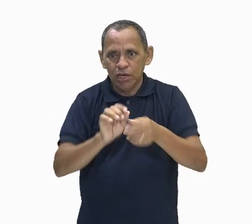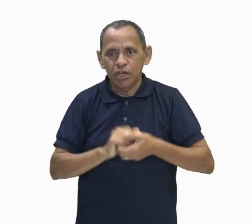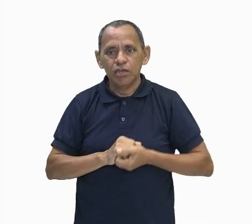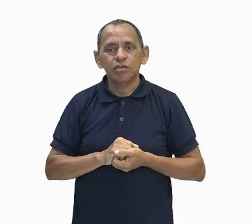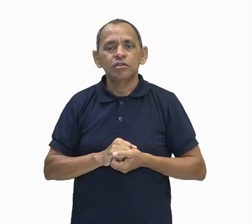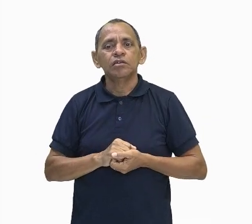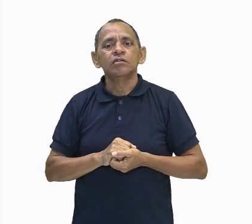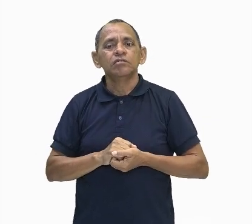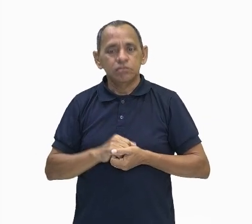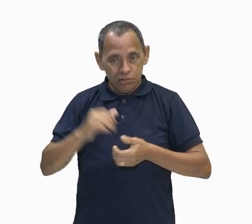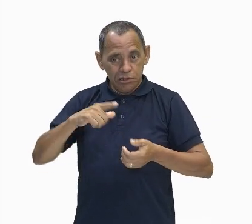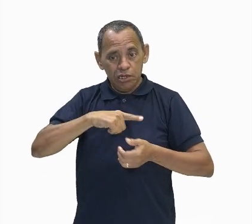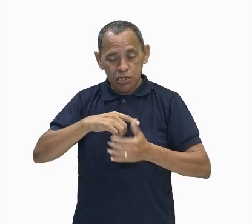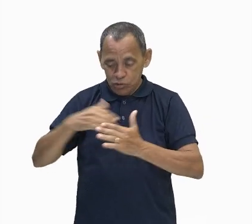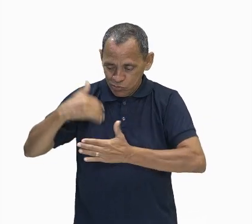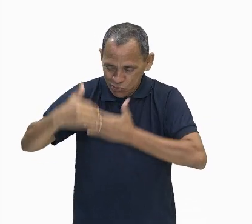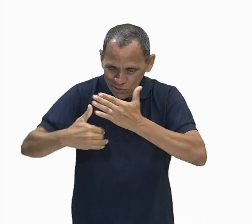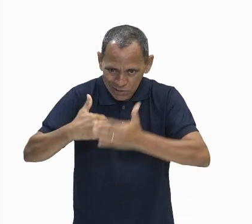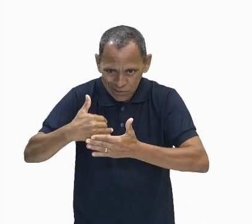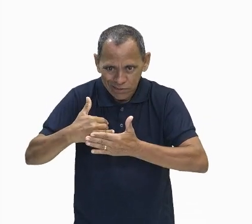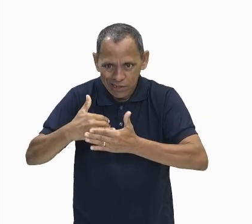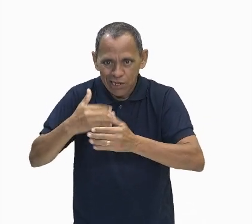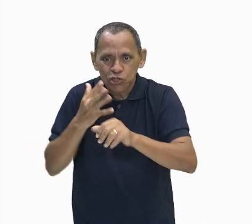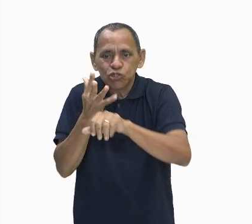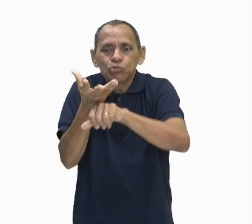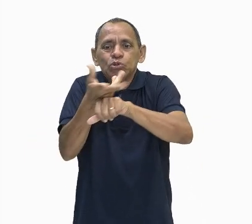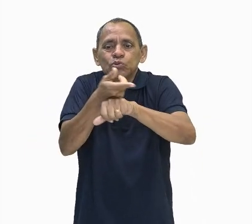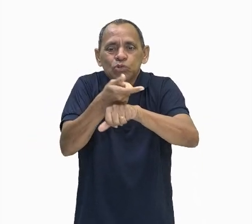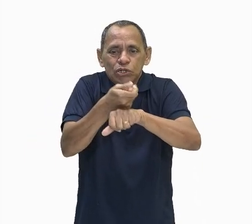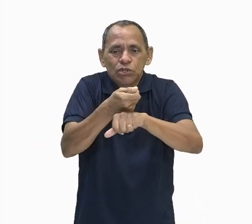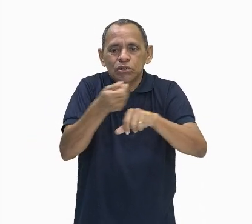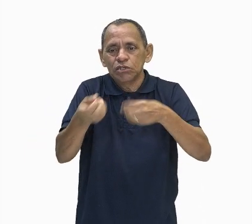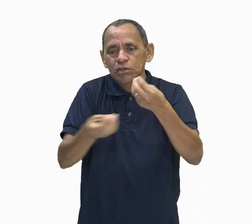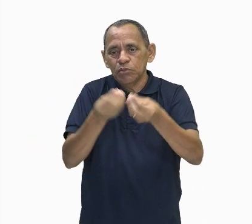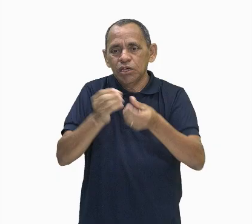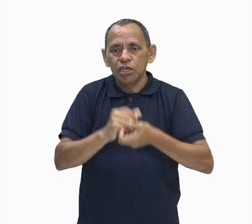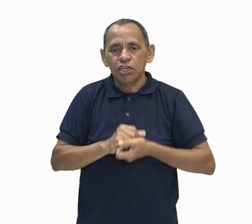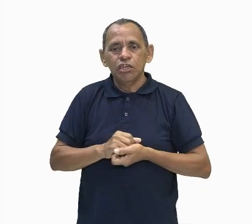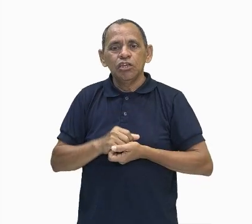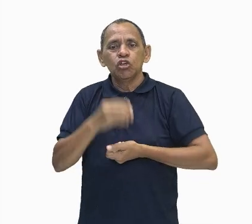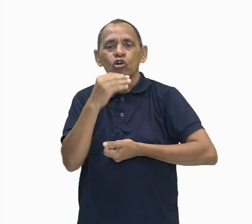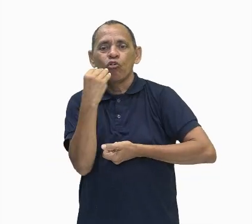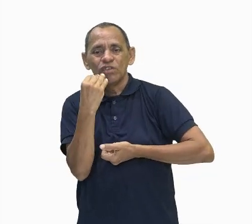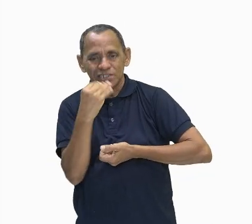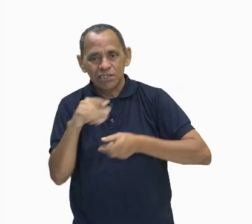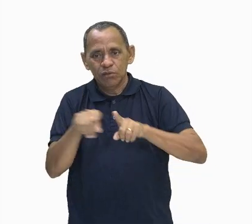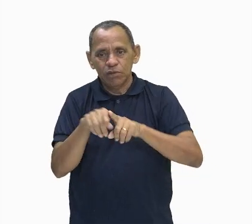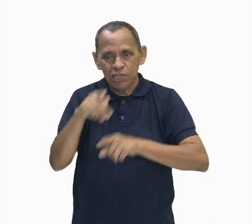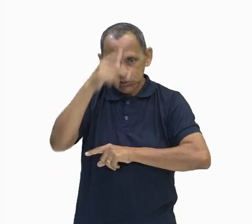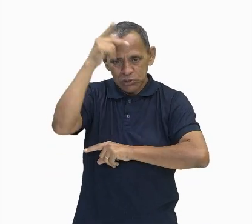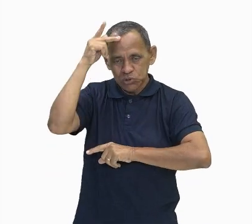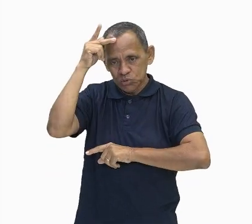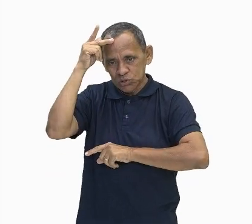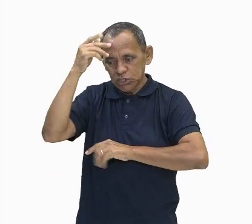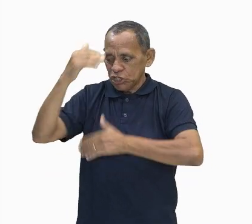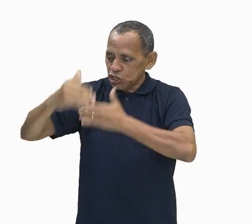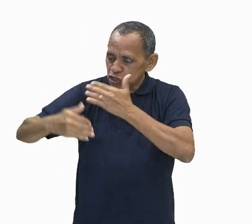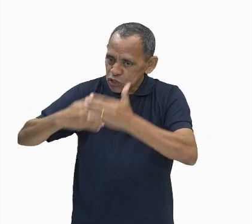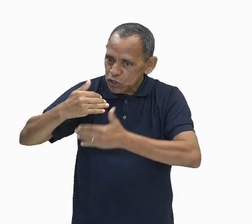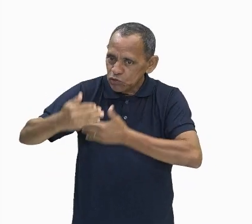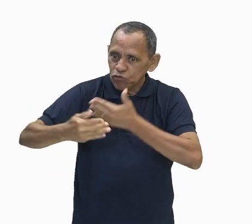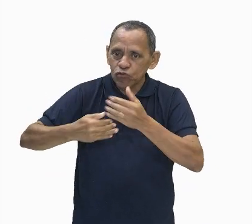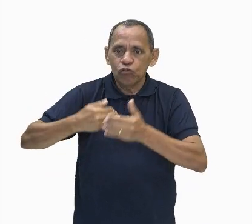persuasão, ele busca esse convencimento, essa persuasão de nos fazer desenvolver esse processo